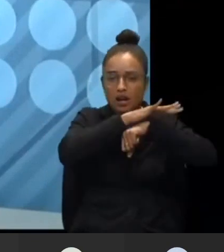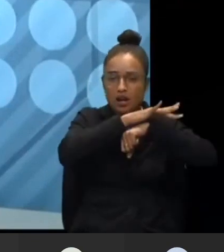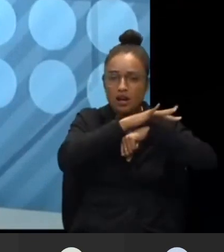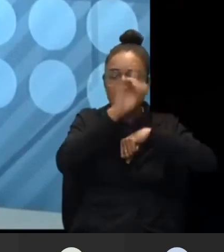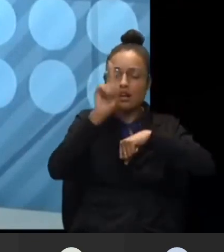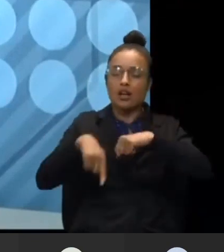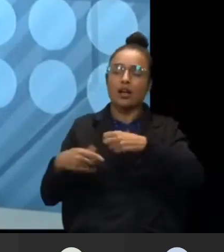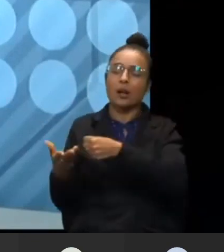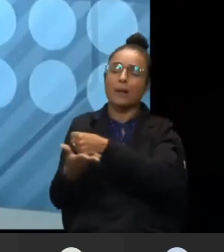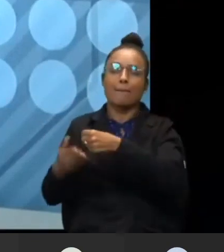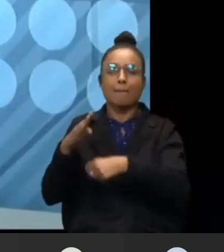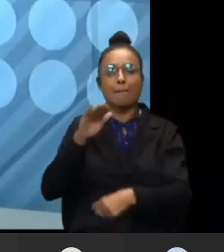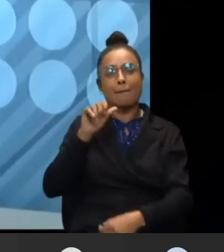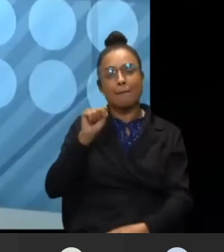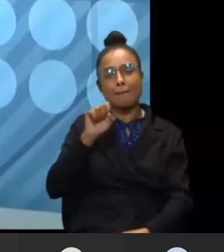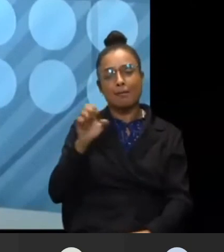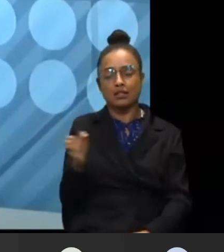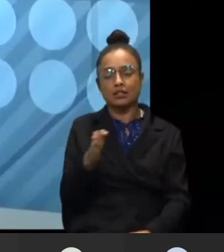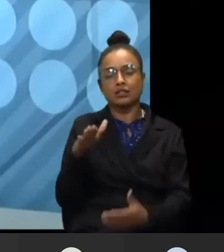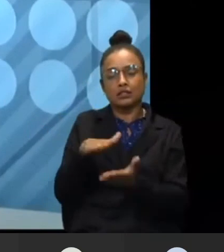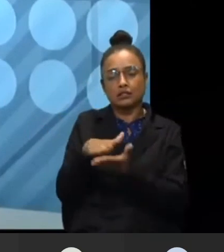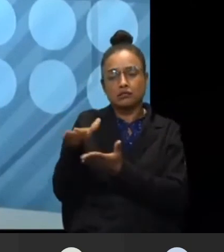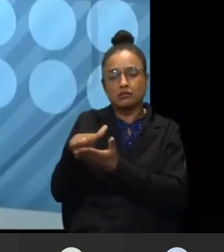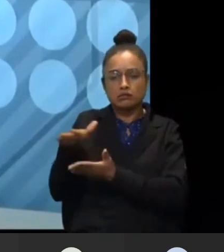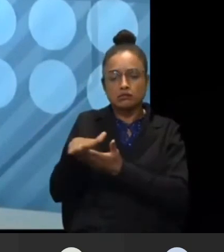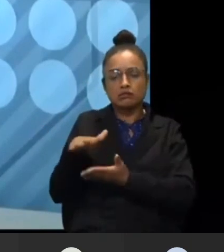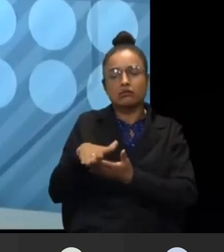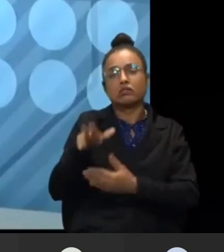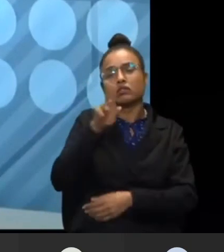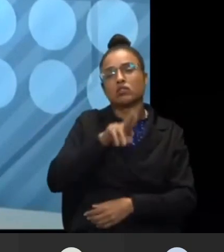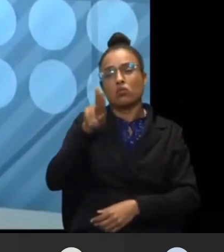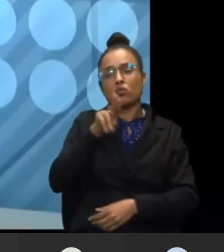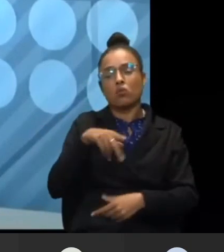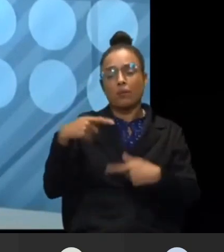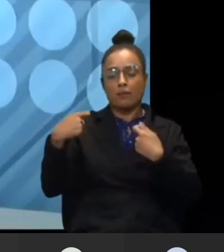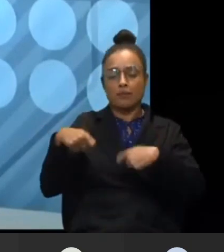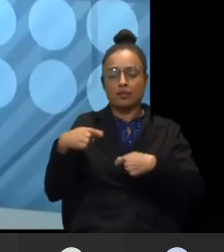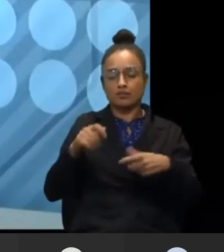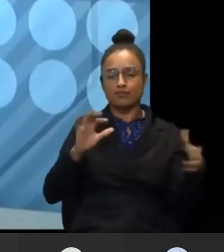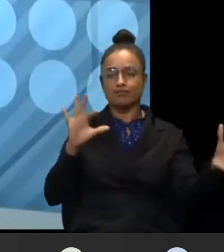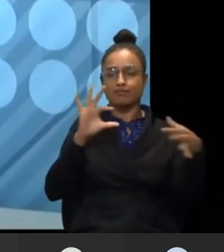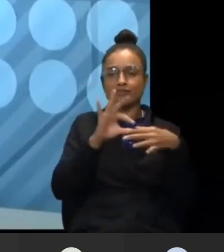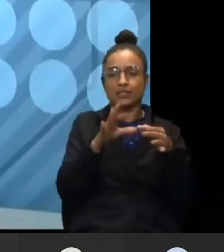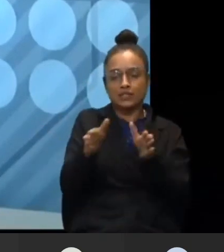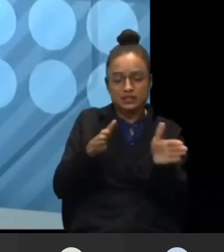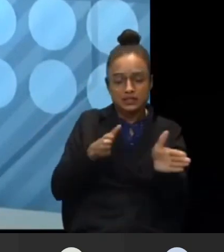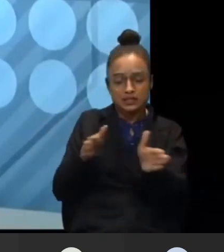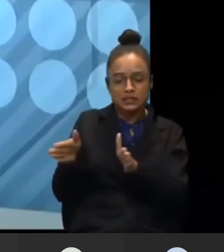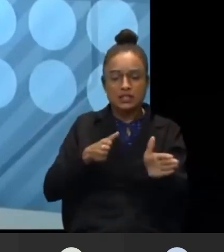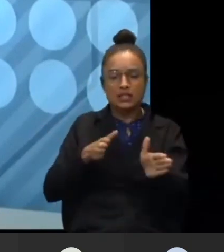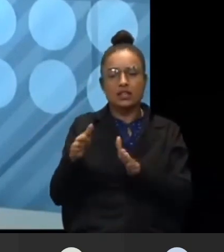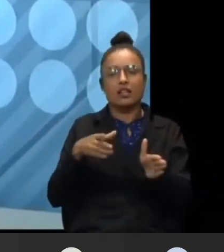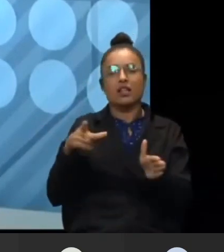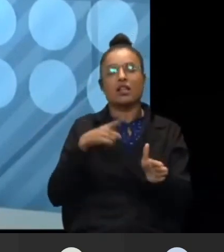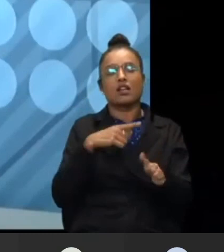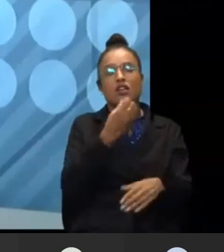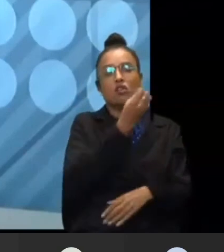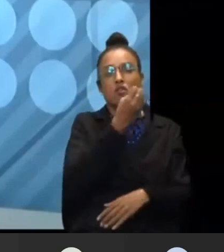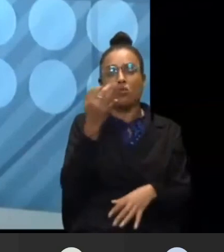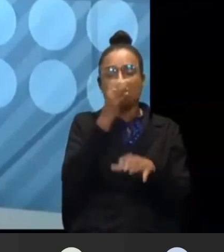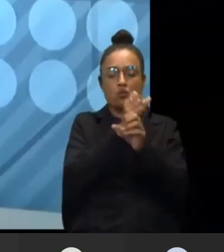base que foi gasta com a quantidade de ácido que tinha presente no meio. Faz essa relação por equivalência e tem